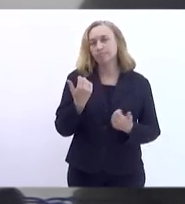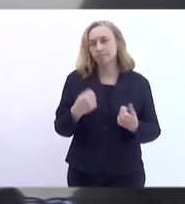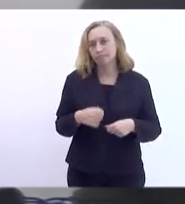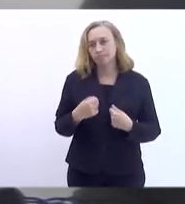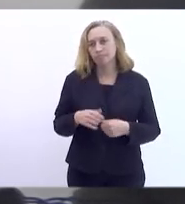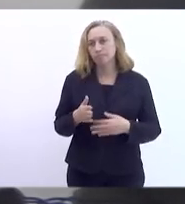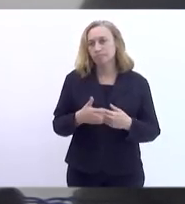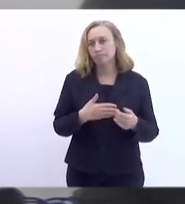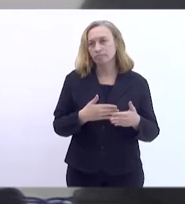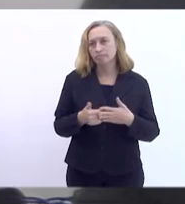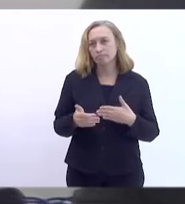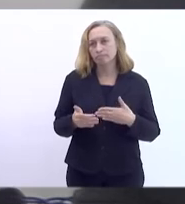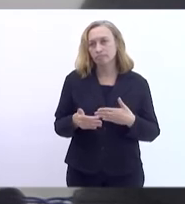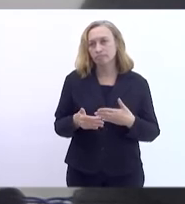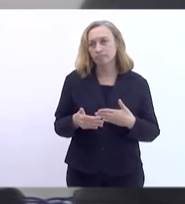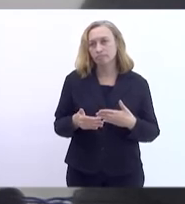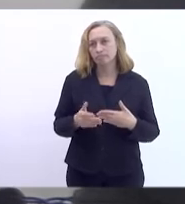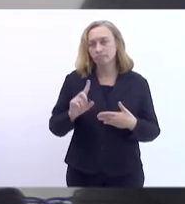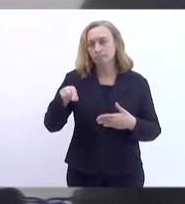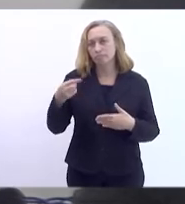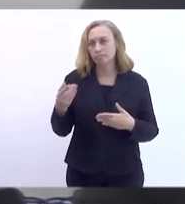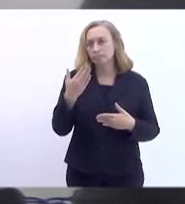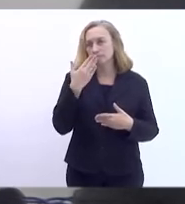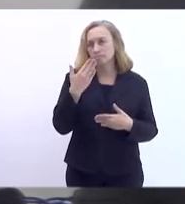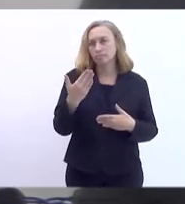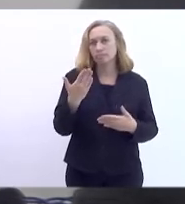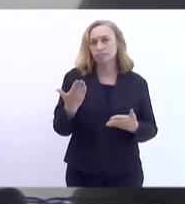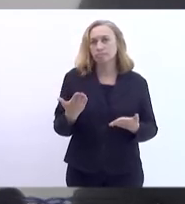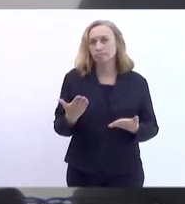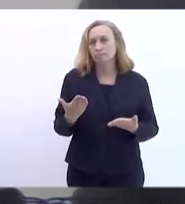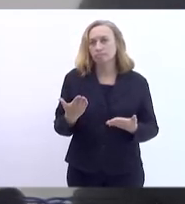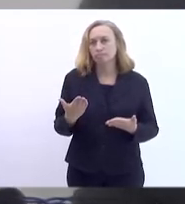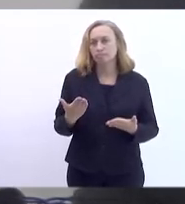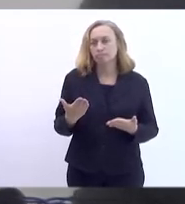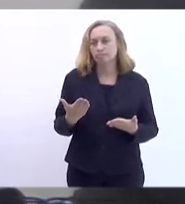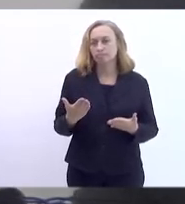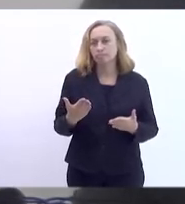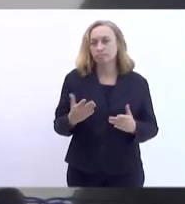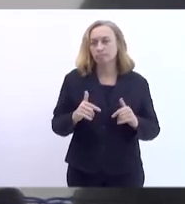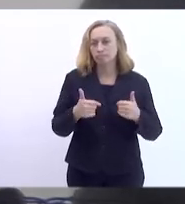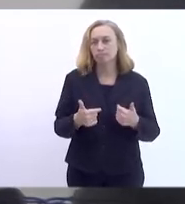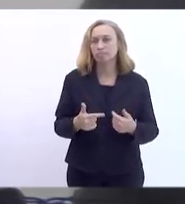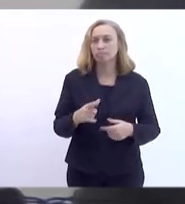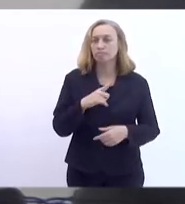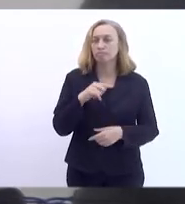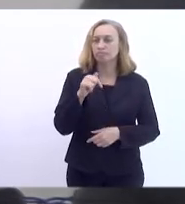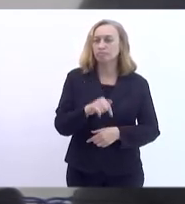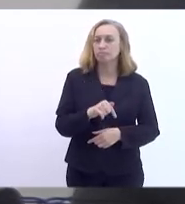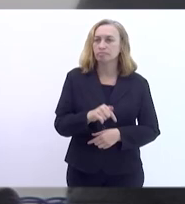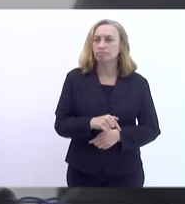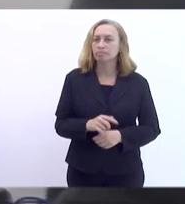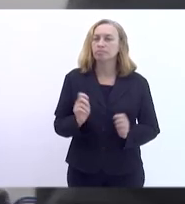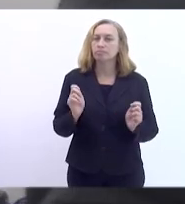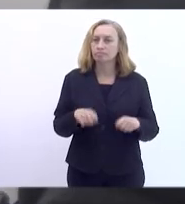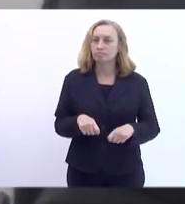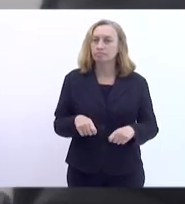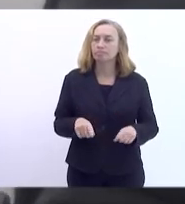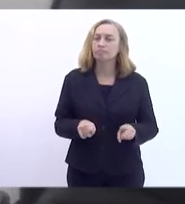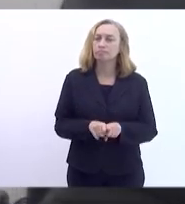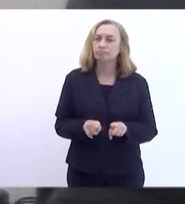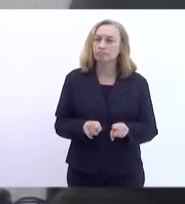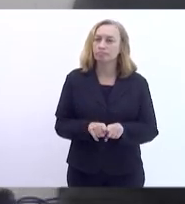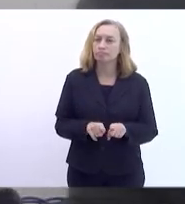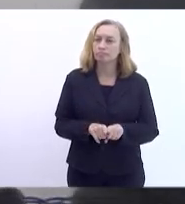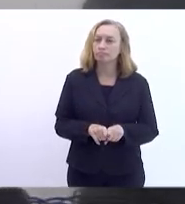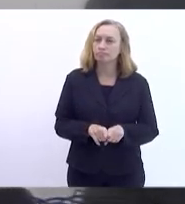antes de qualquer outro tipo de medida eu ia para a a possibilidade ainda